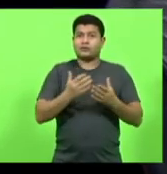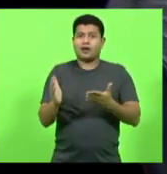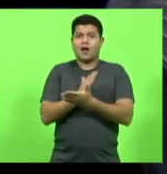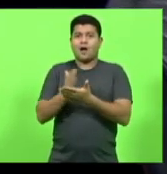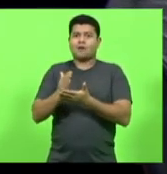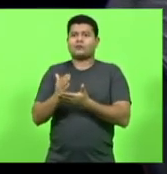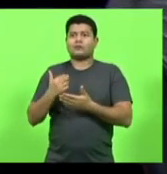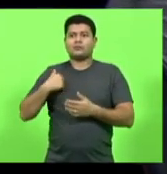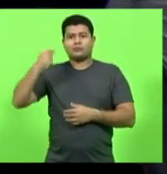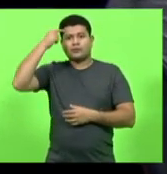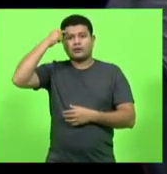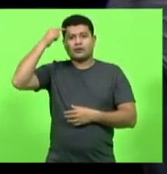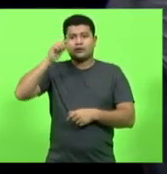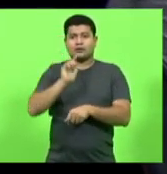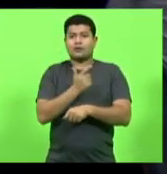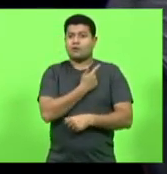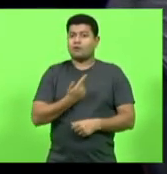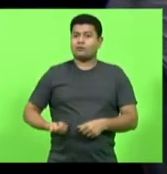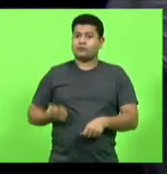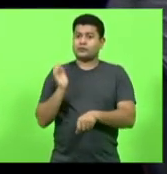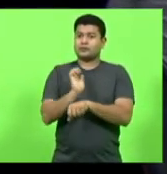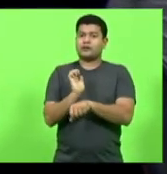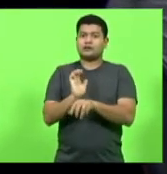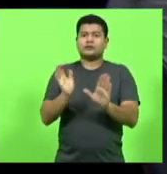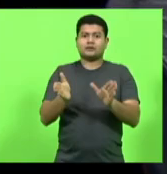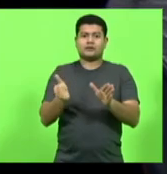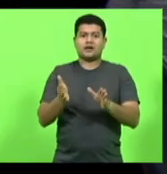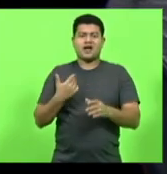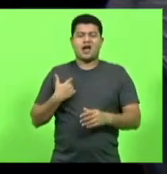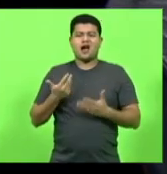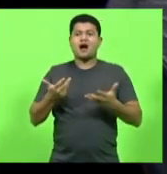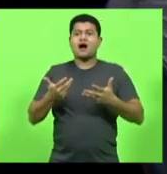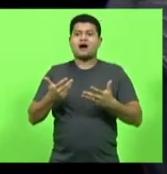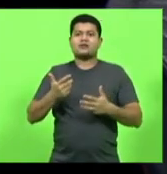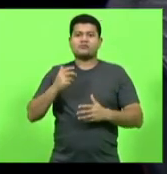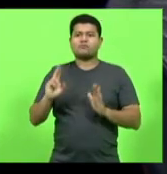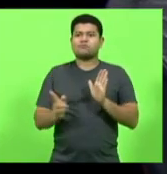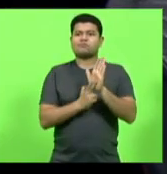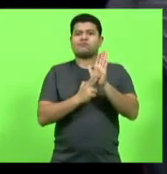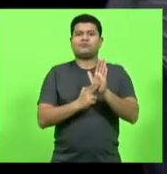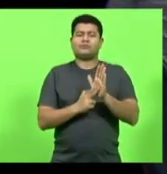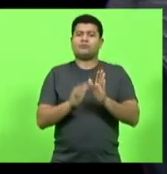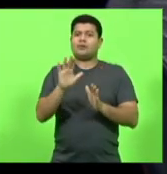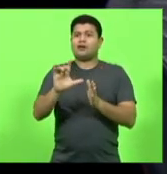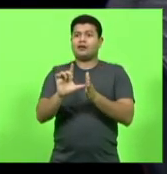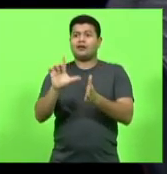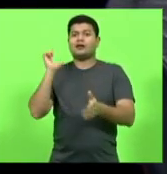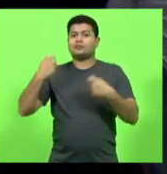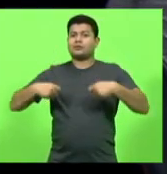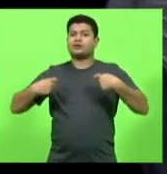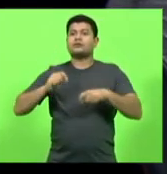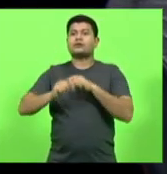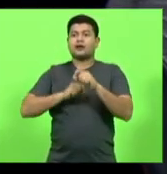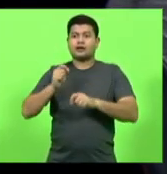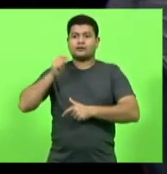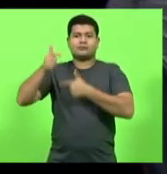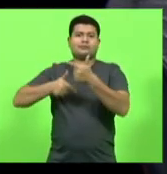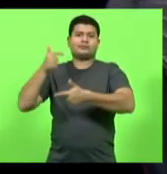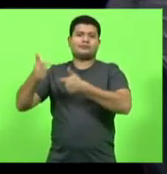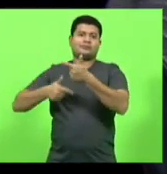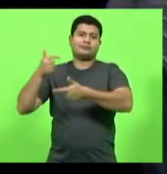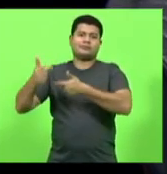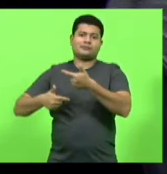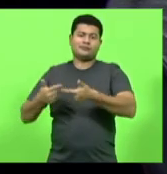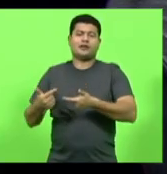vem e está esquecendo de fazer o dever de casa, que é mostrar resultado para Santa Catarina esse